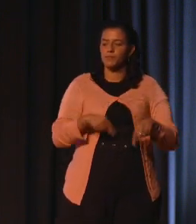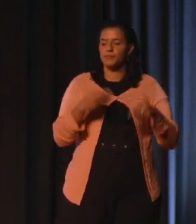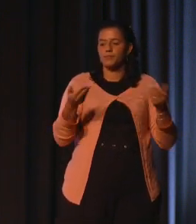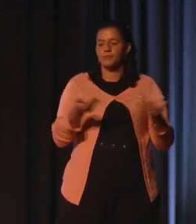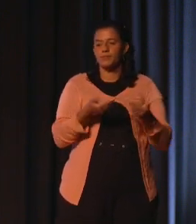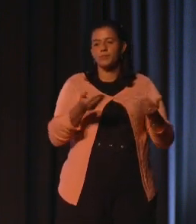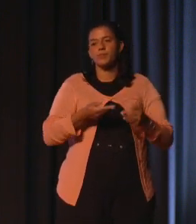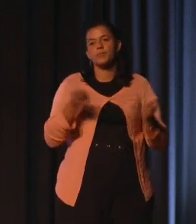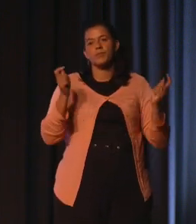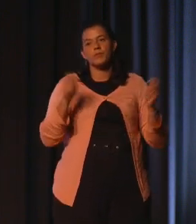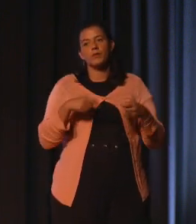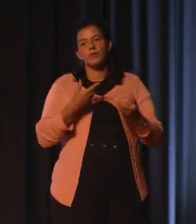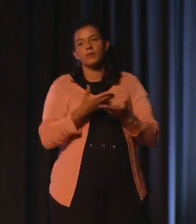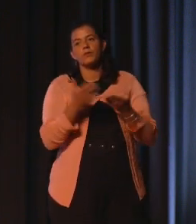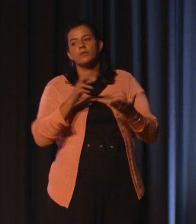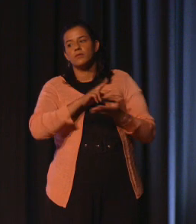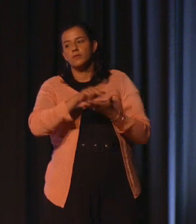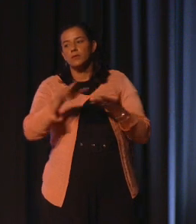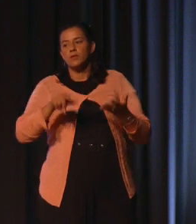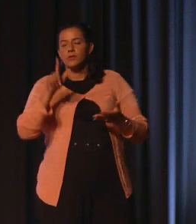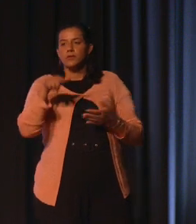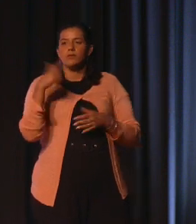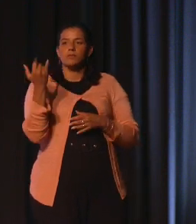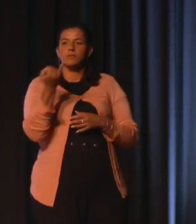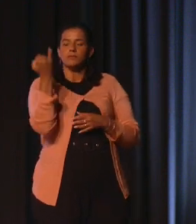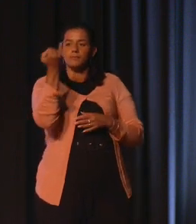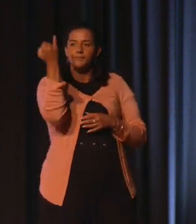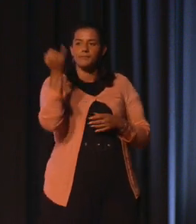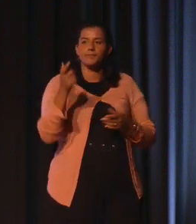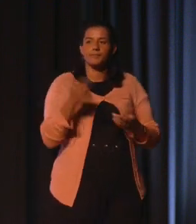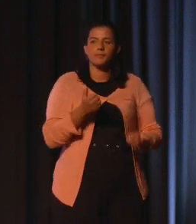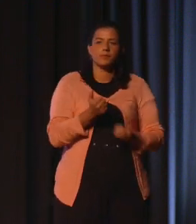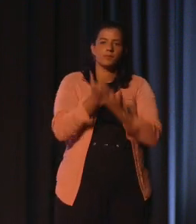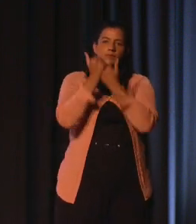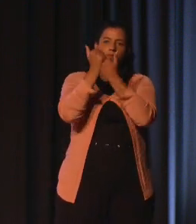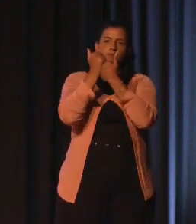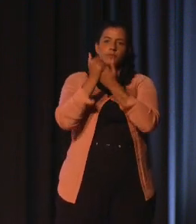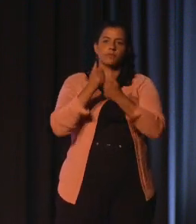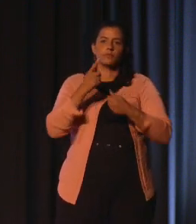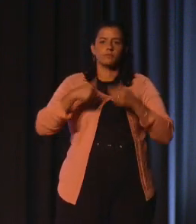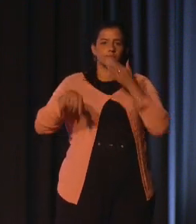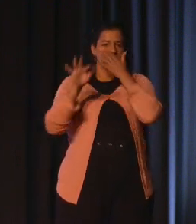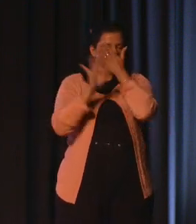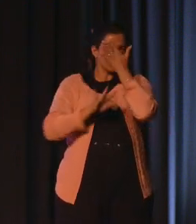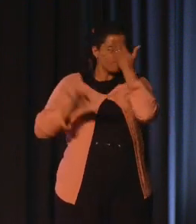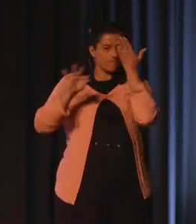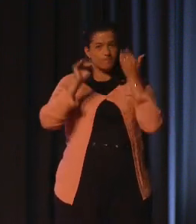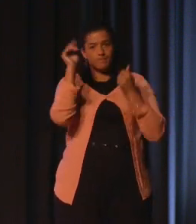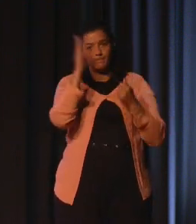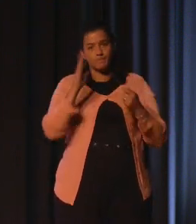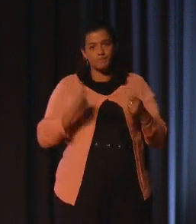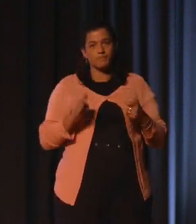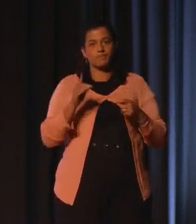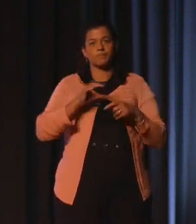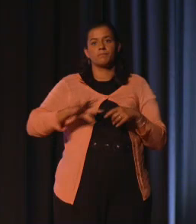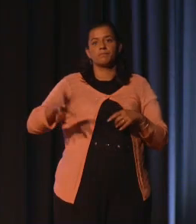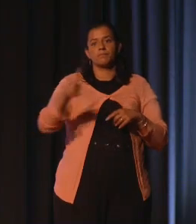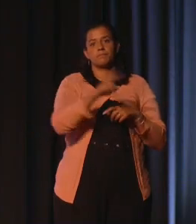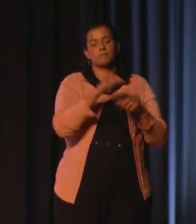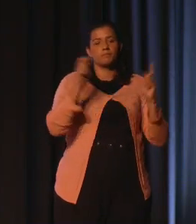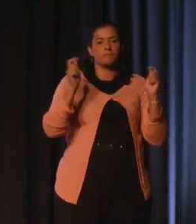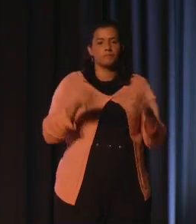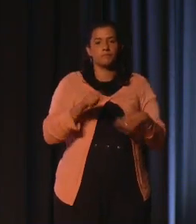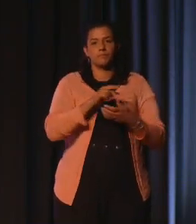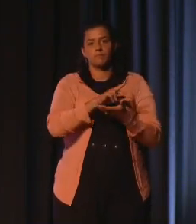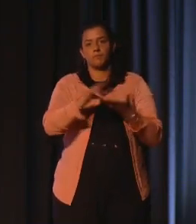hoje fazendo uma coisa que é muito importante, fortalecendo a Federação Brasileira de Hemofilia, porque